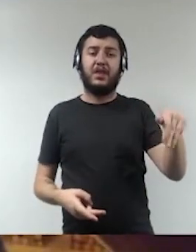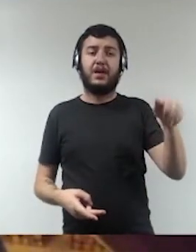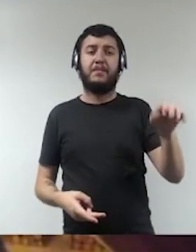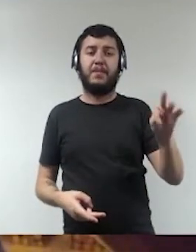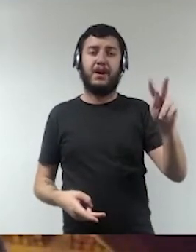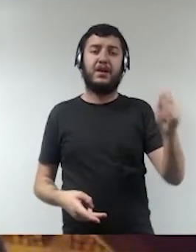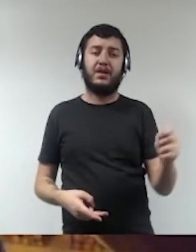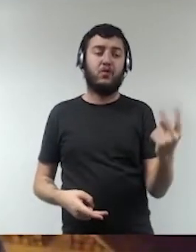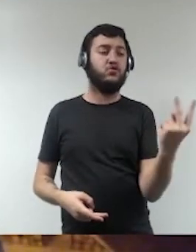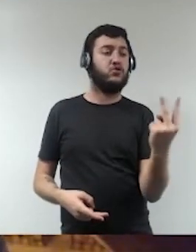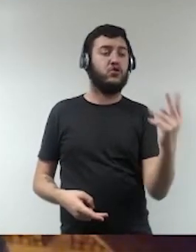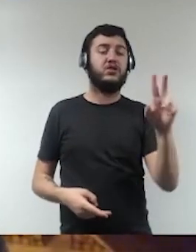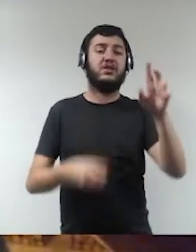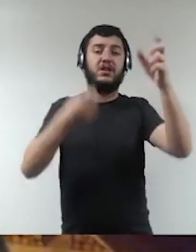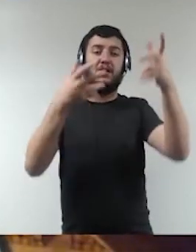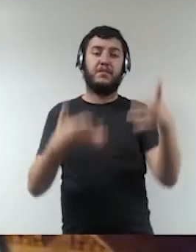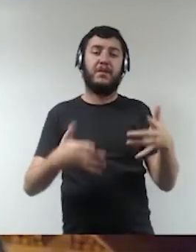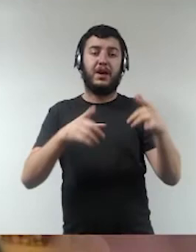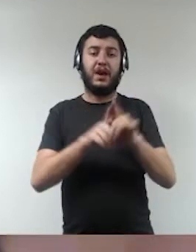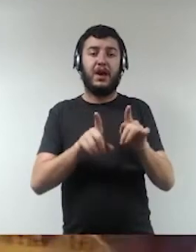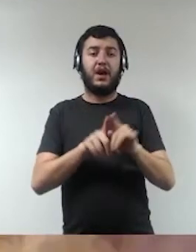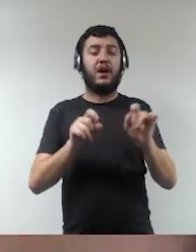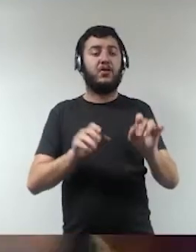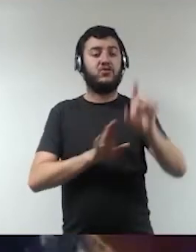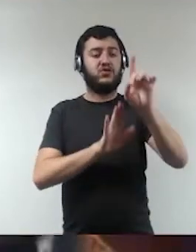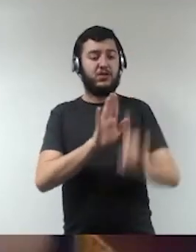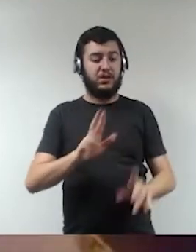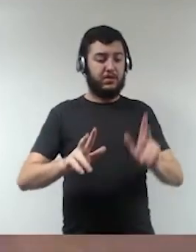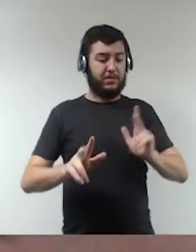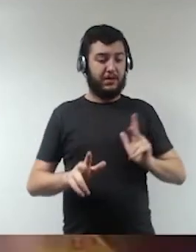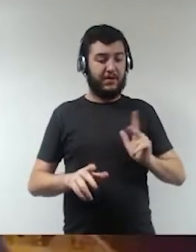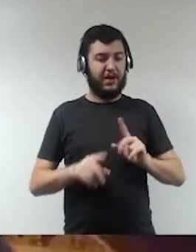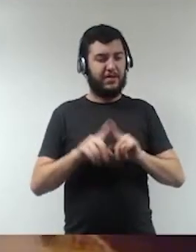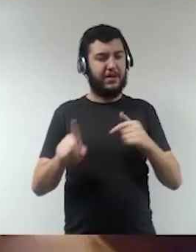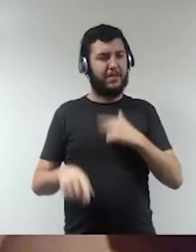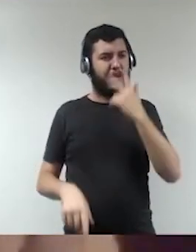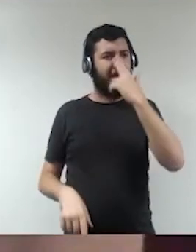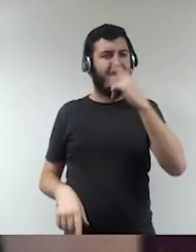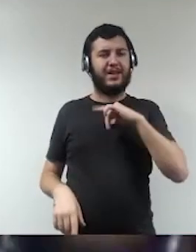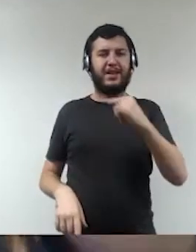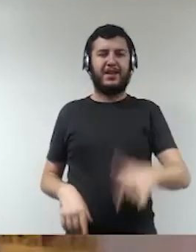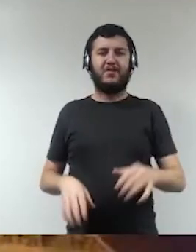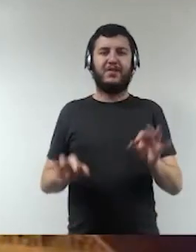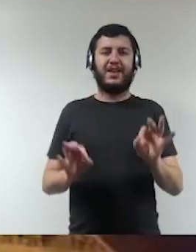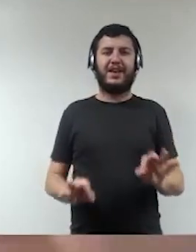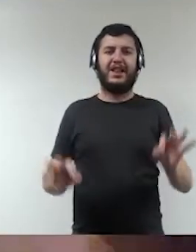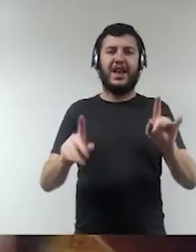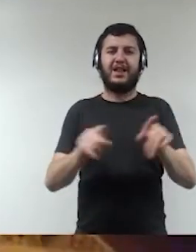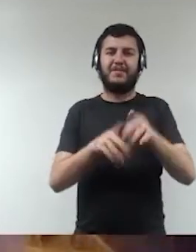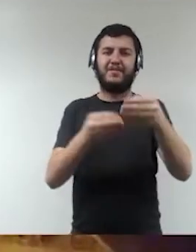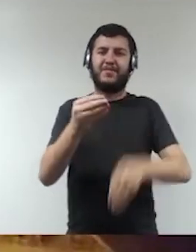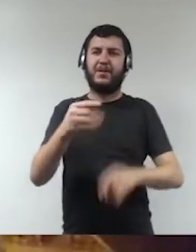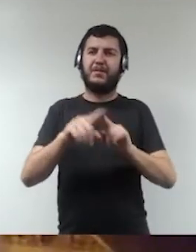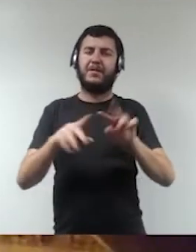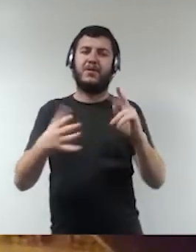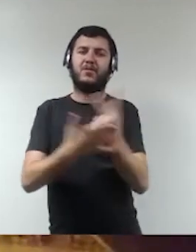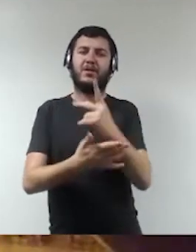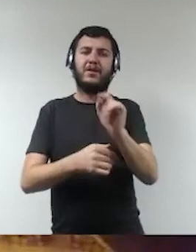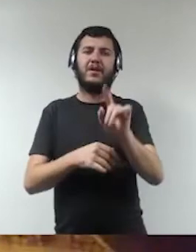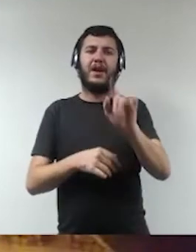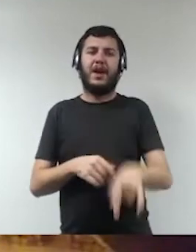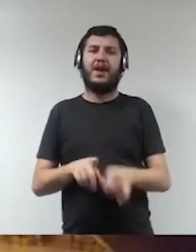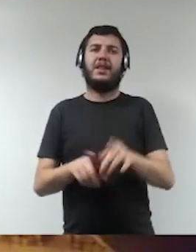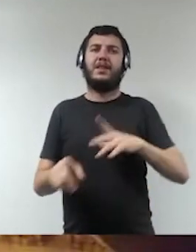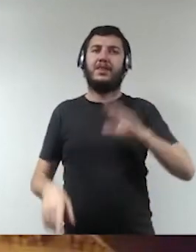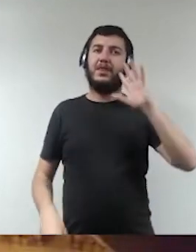direito privado. E vejam, parece inofensivo, né? Uma decisão de um caso concreto, só que é uma decisão, outra decisão, o